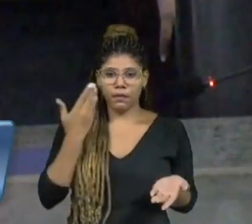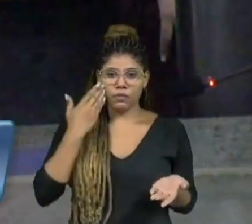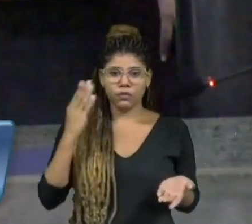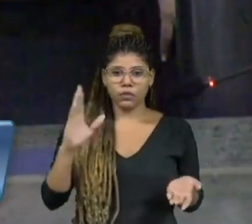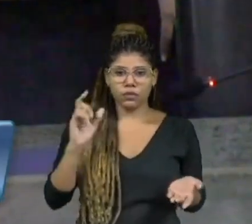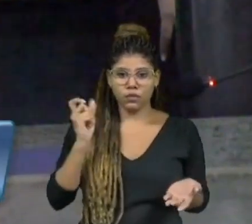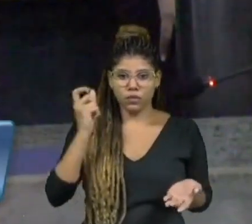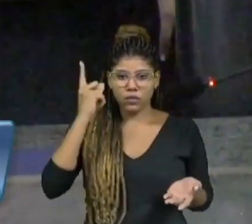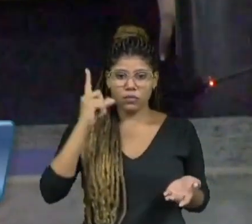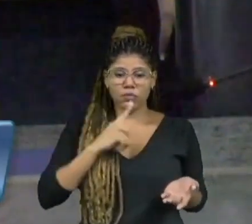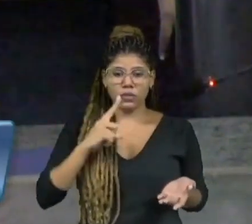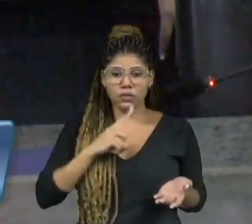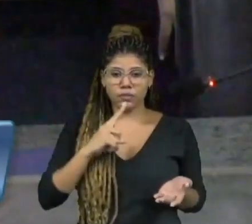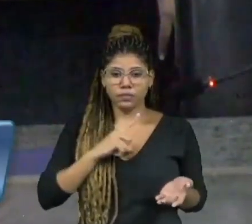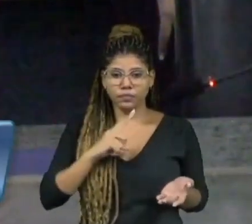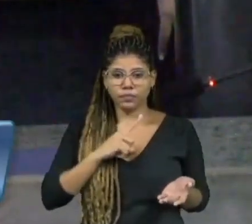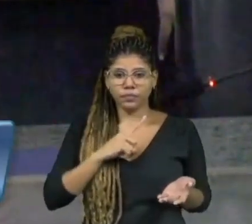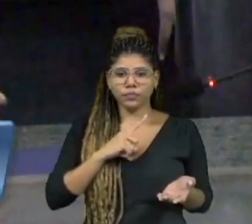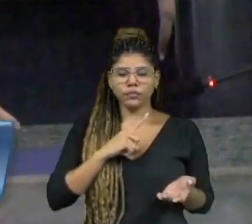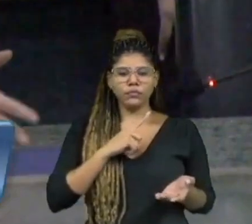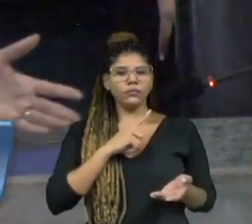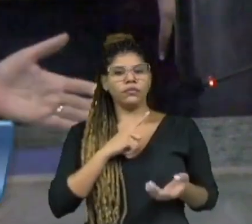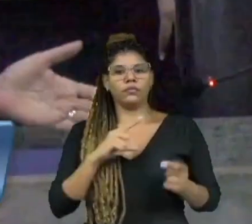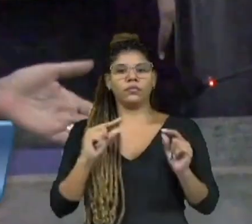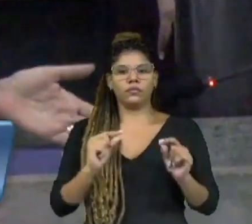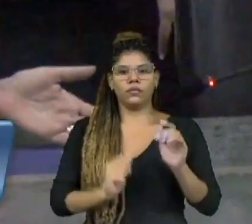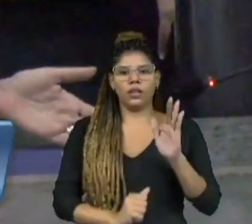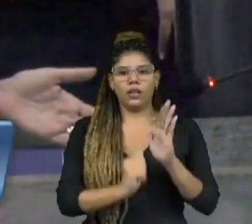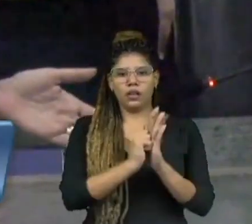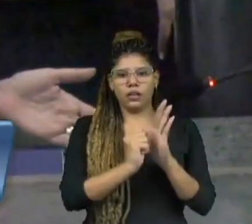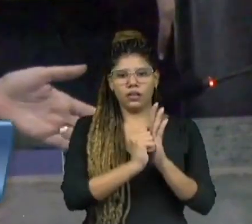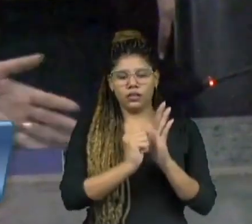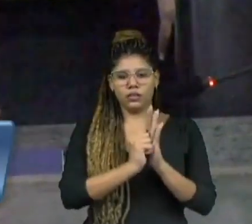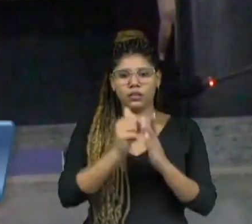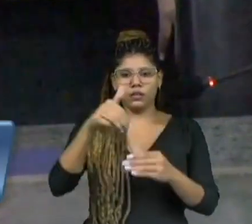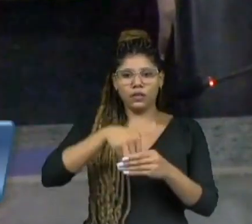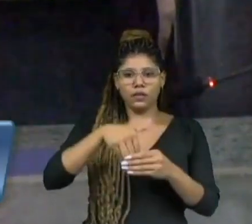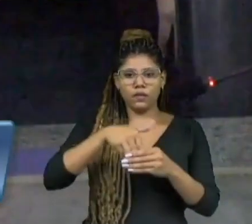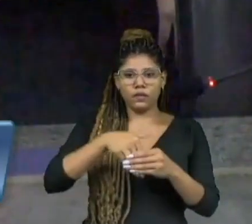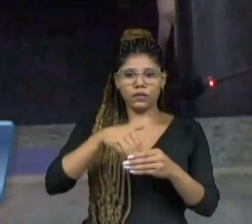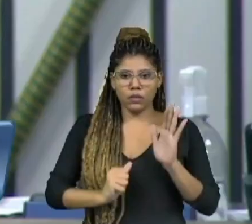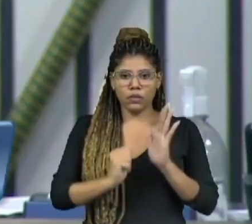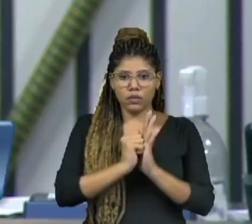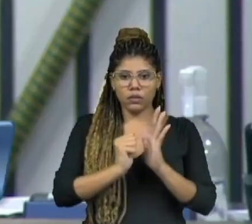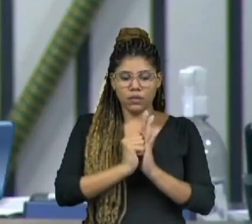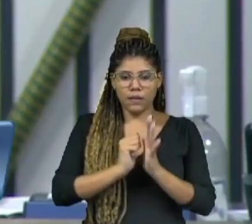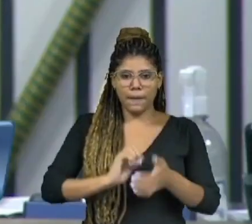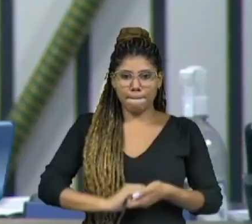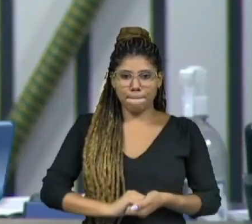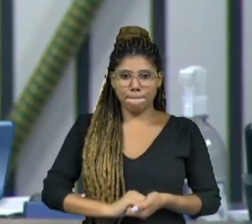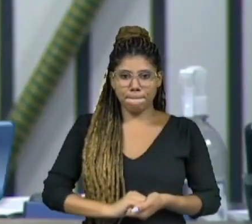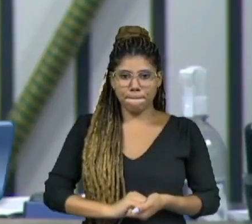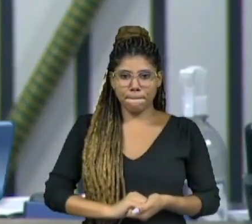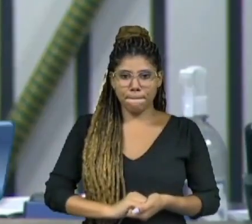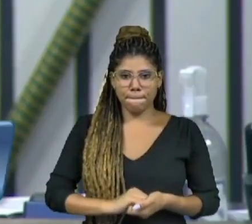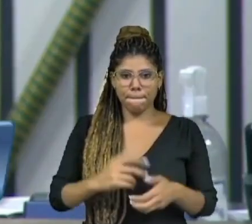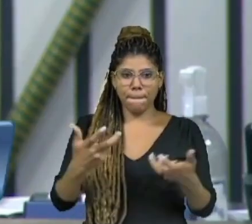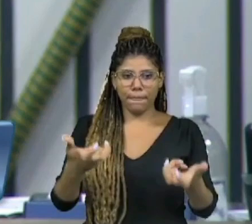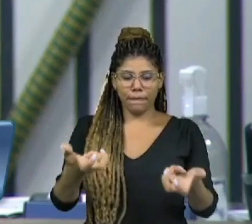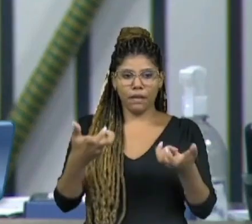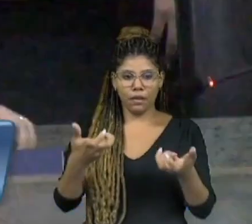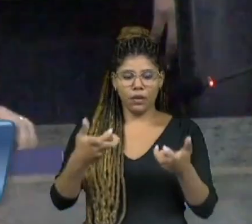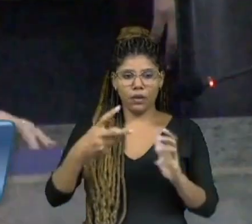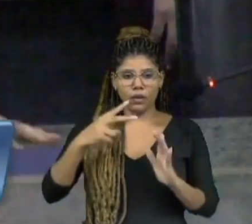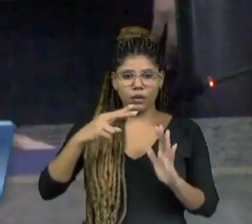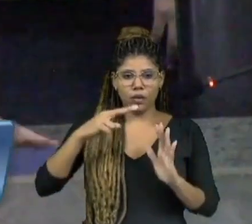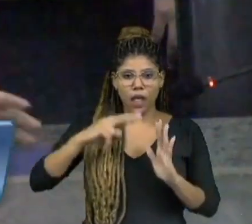está sabendo, nós temos uma pendência da ata da votação da quinta-feira. Aí eu inclusive gostaria que fosse